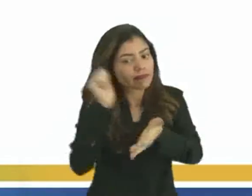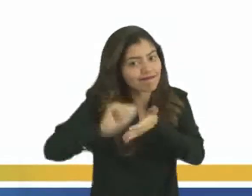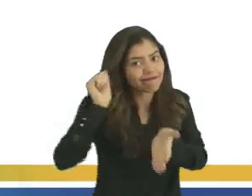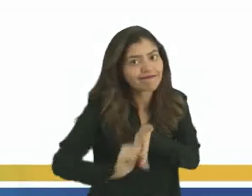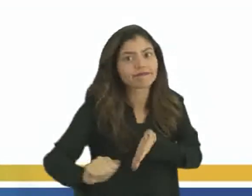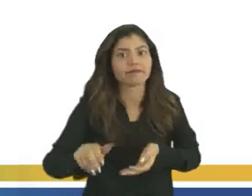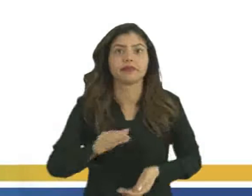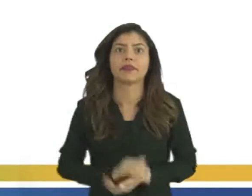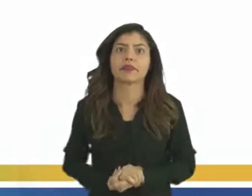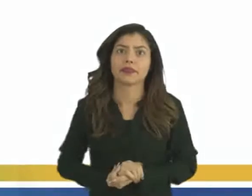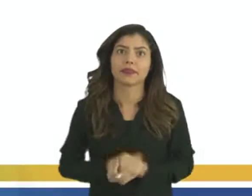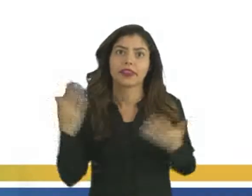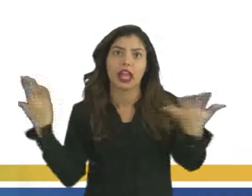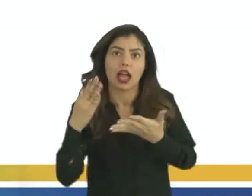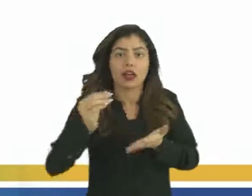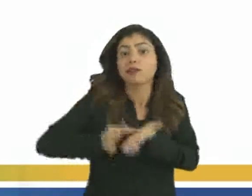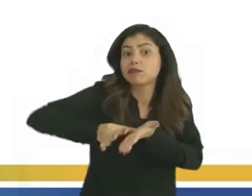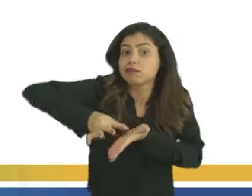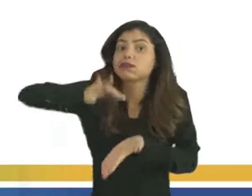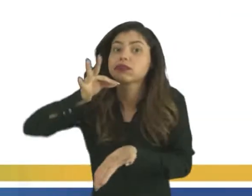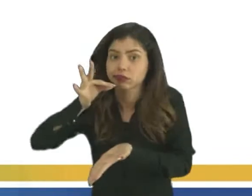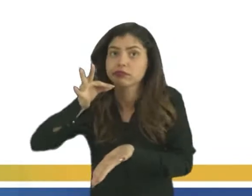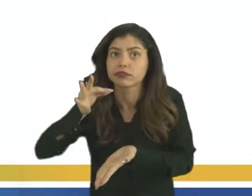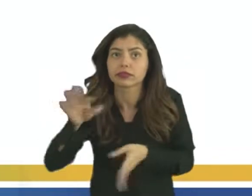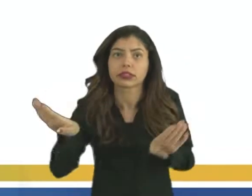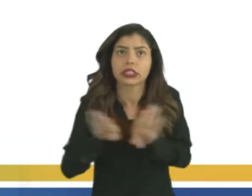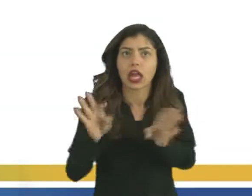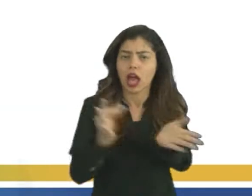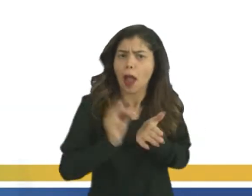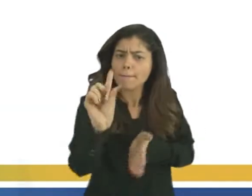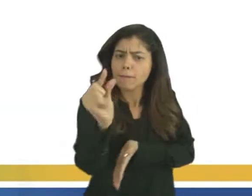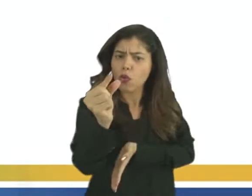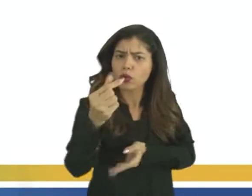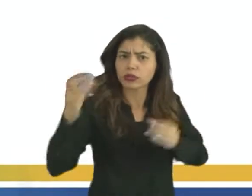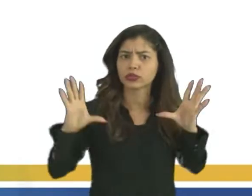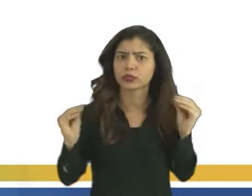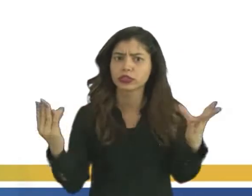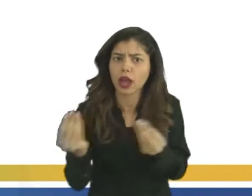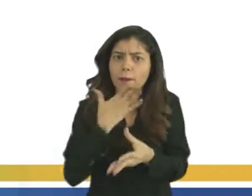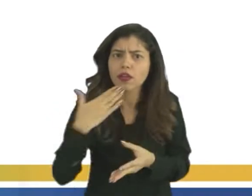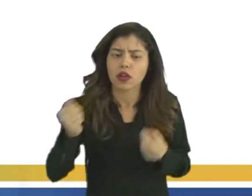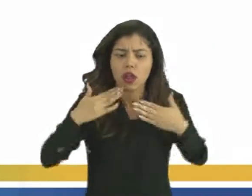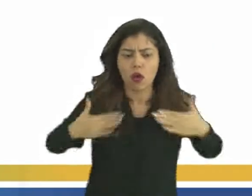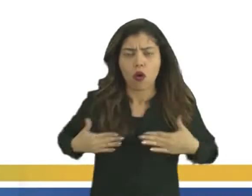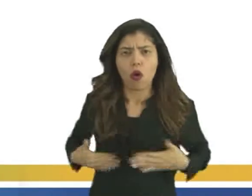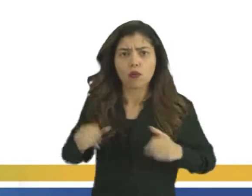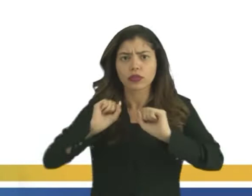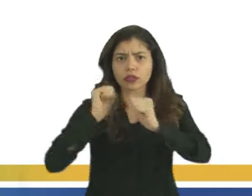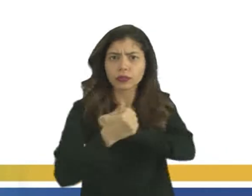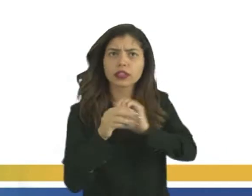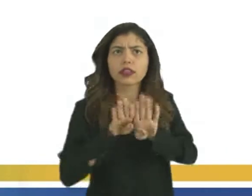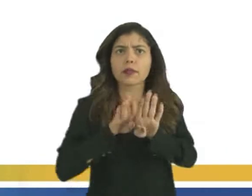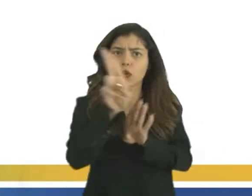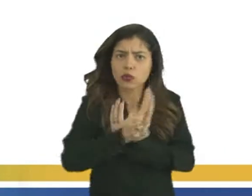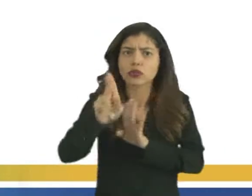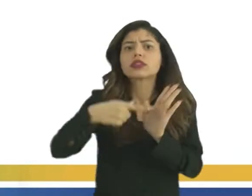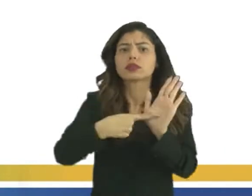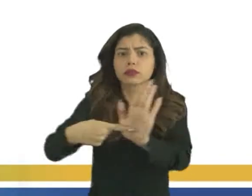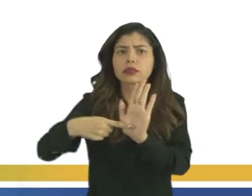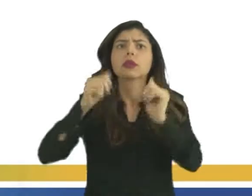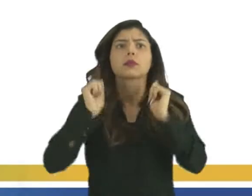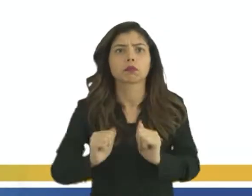desse episódio, a cafeína. Aliás, a cafeína é uma das poucas substâncias que melhora a performance esportiva e tem o uso